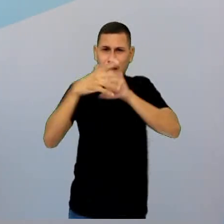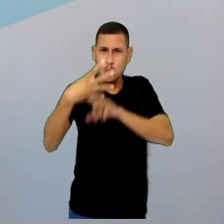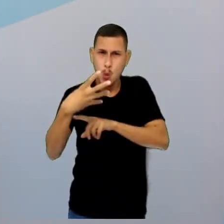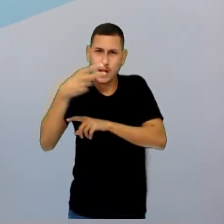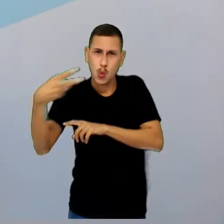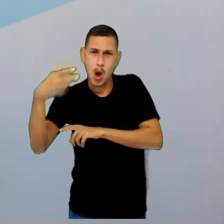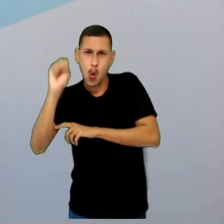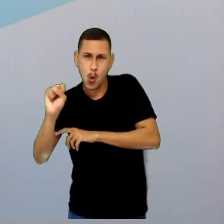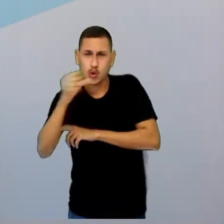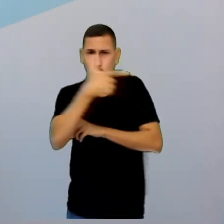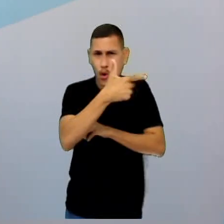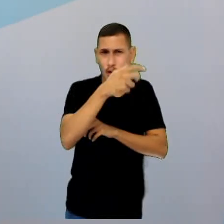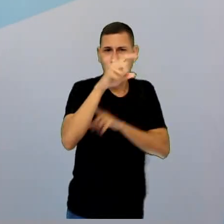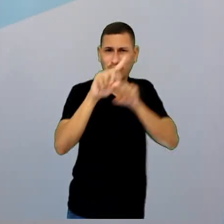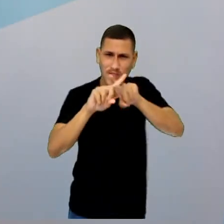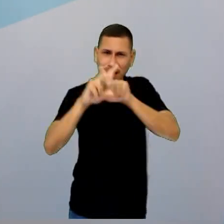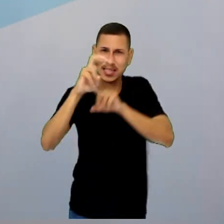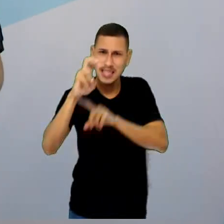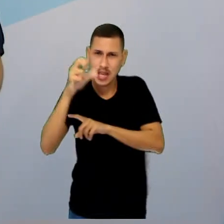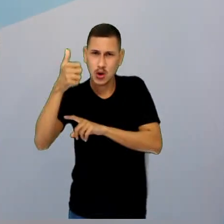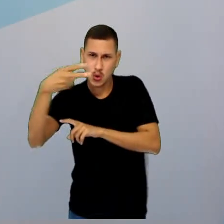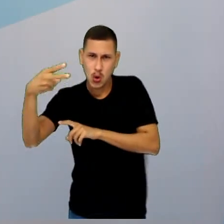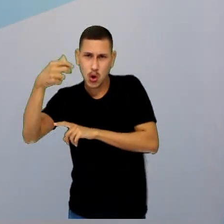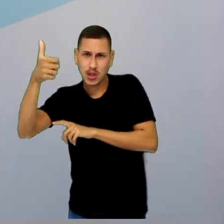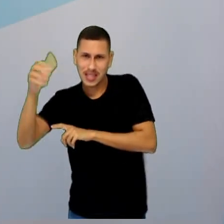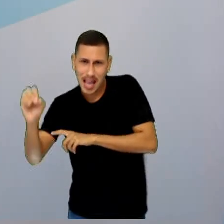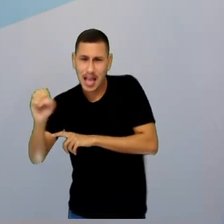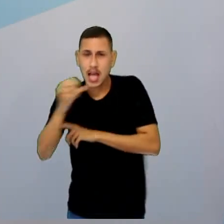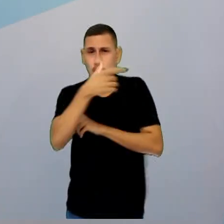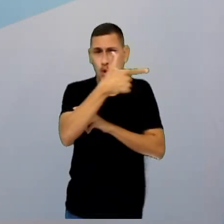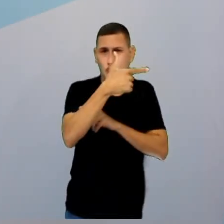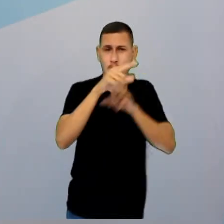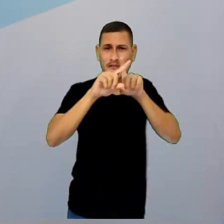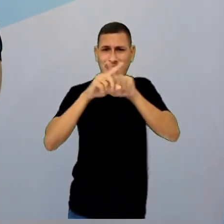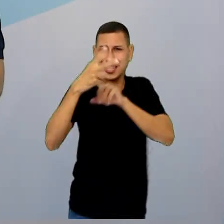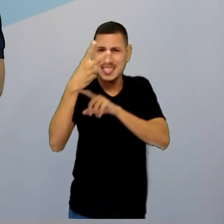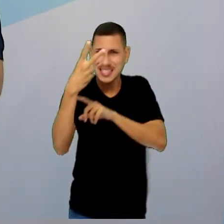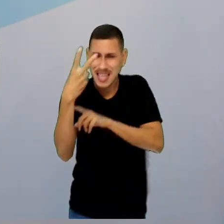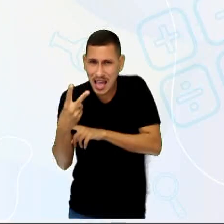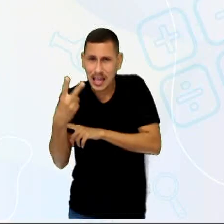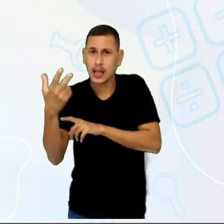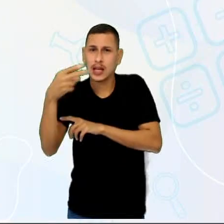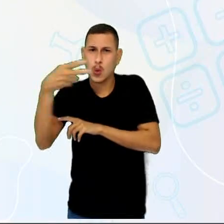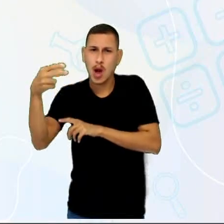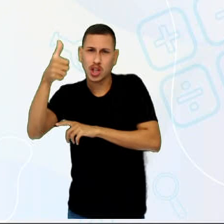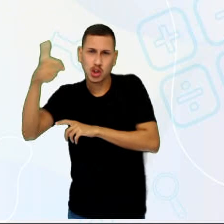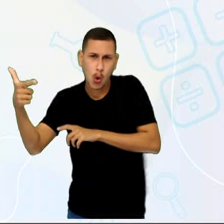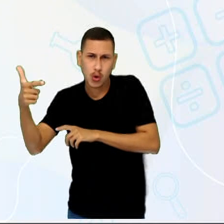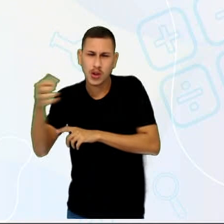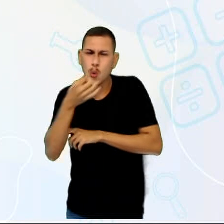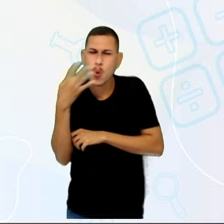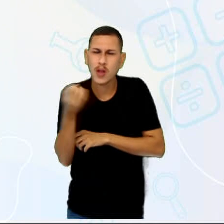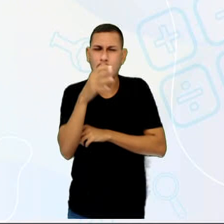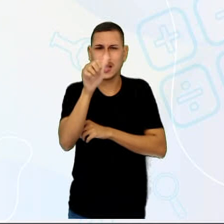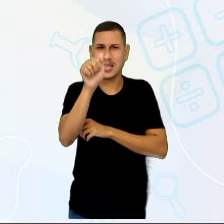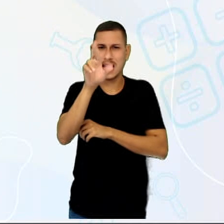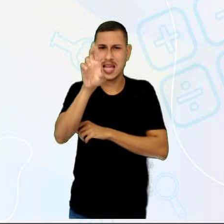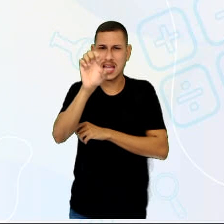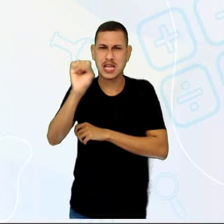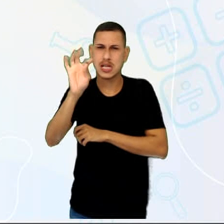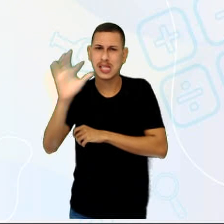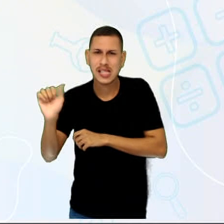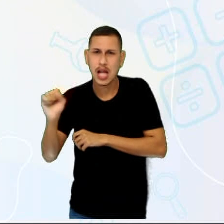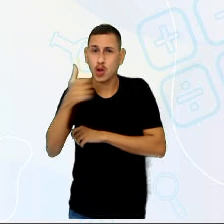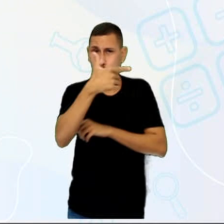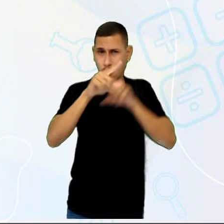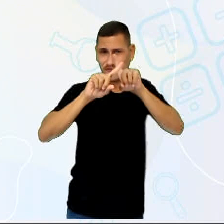5, 10 e 2 vezes 6 dá 12. Então, a gente vai ter que a quantidade de arestas é sempre 2 vezes a